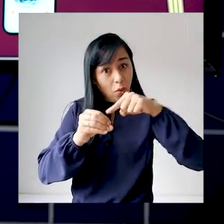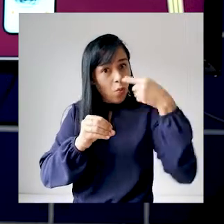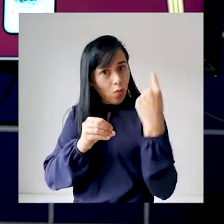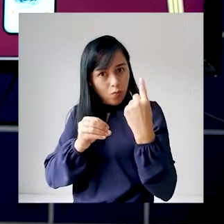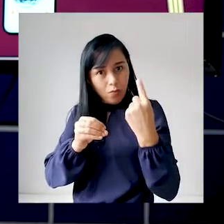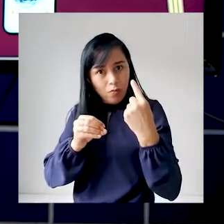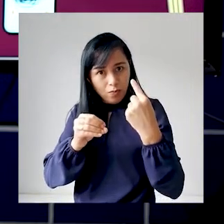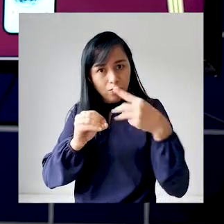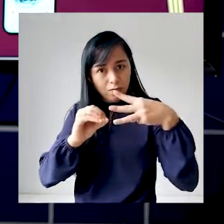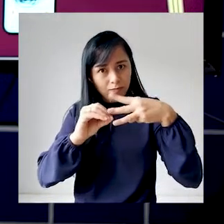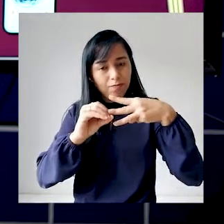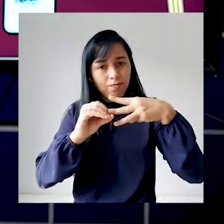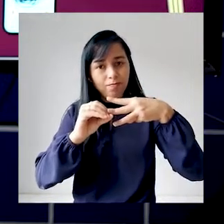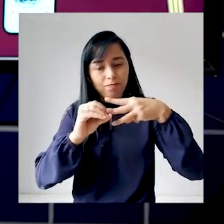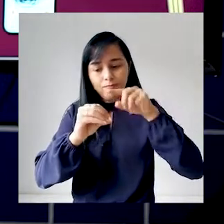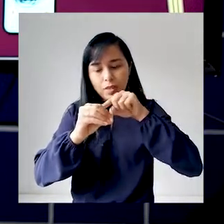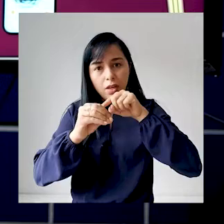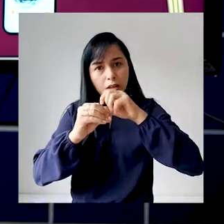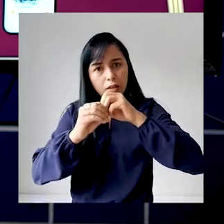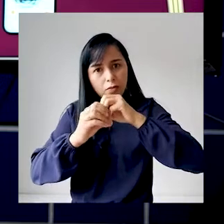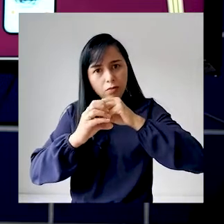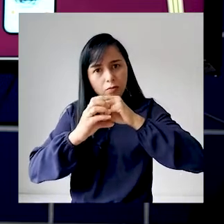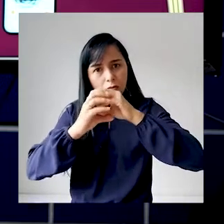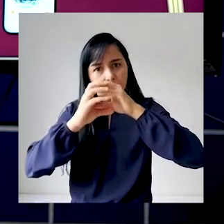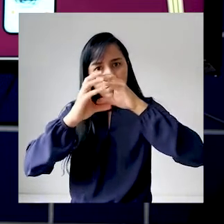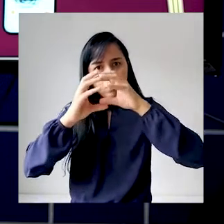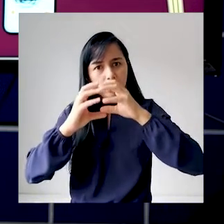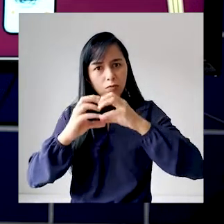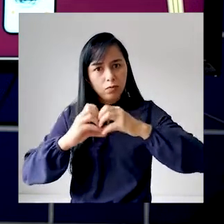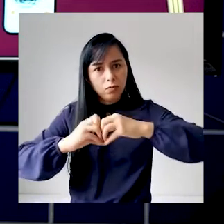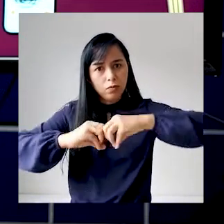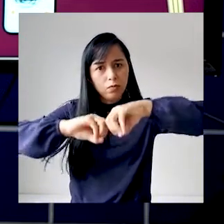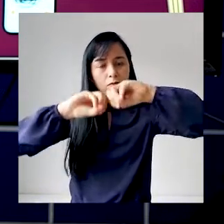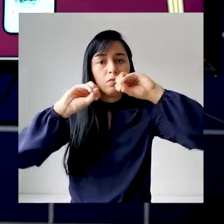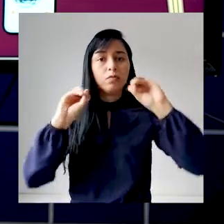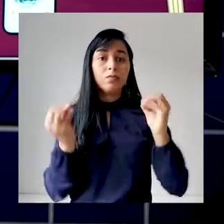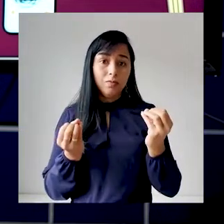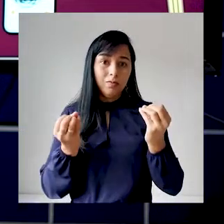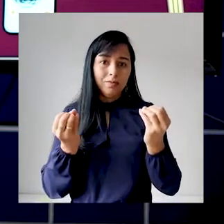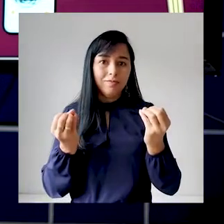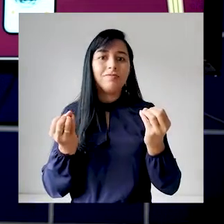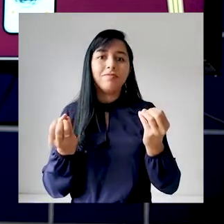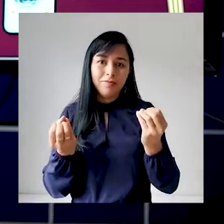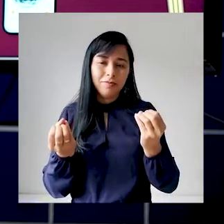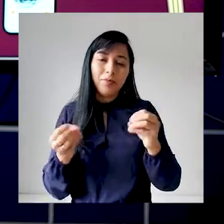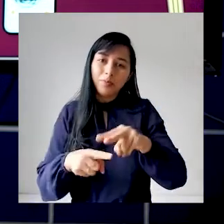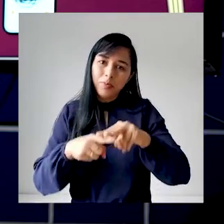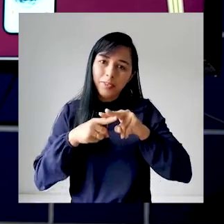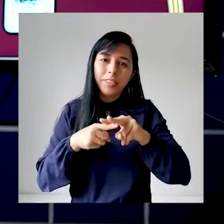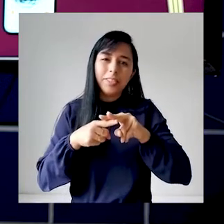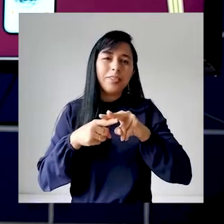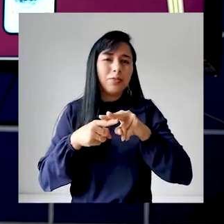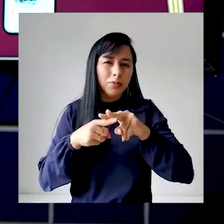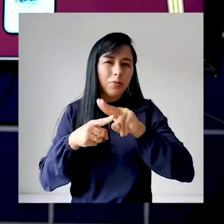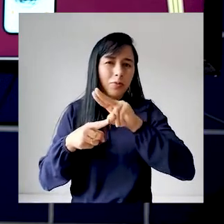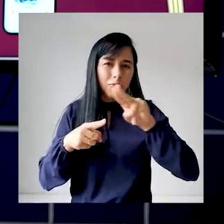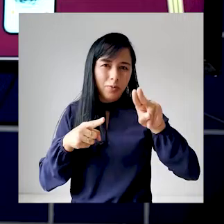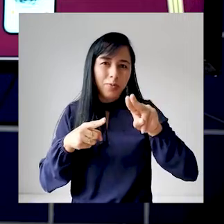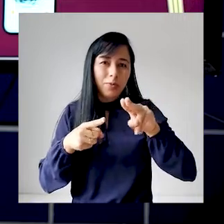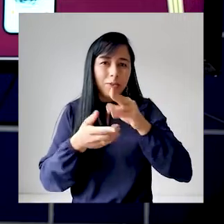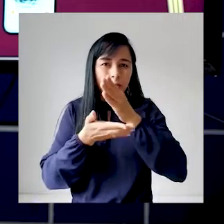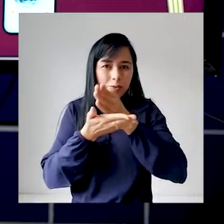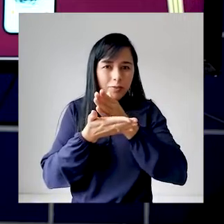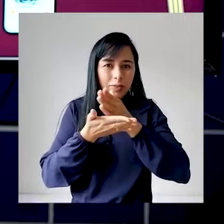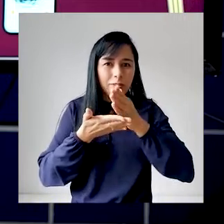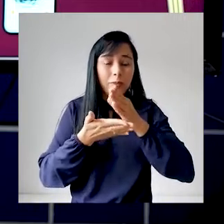E dessa uma célula, ela vai acabar dividindo-se em duas, por isso o nome divisão